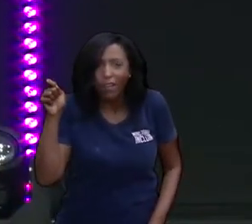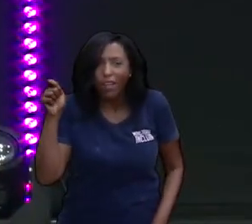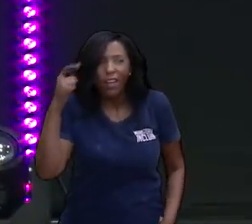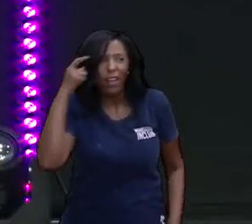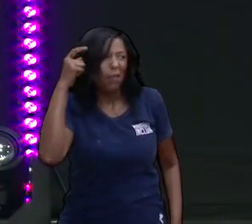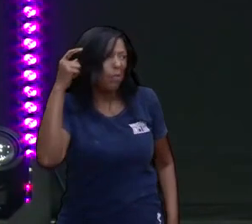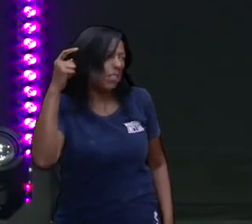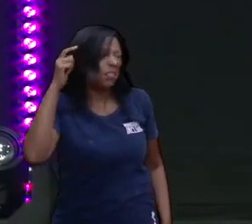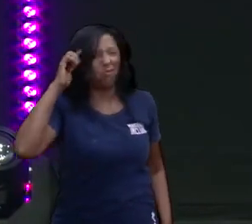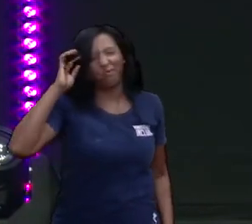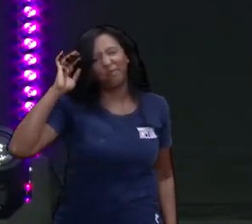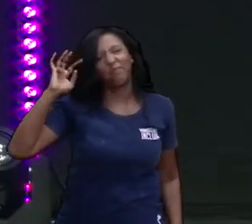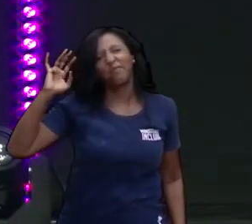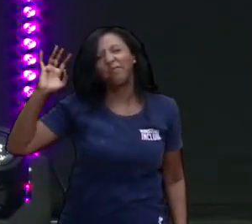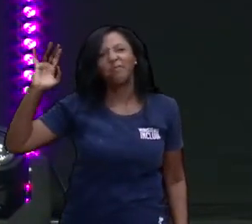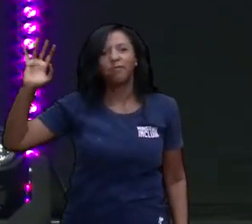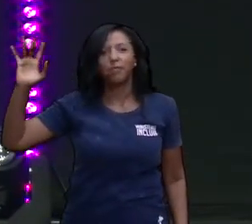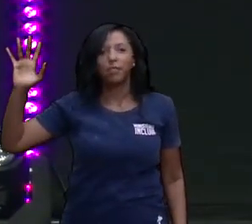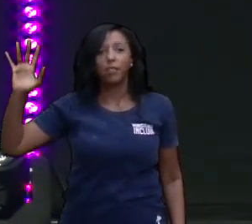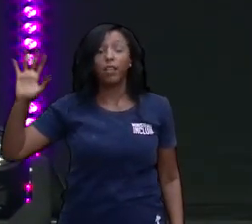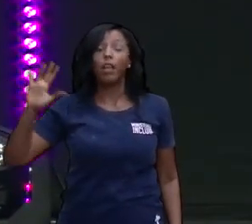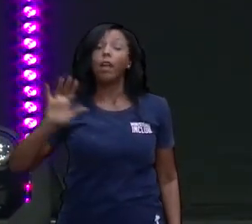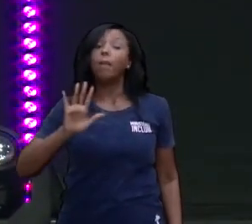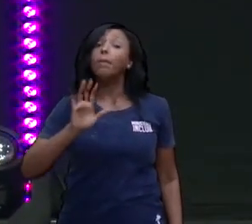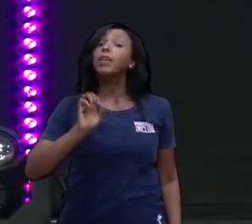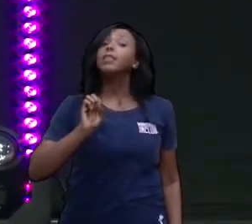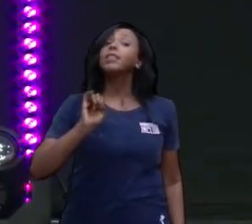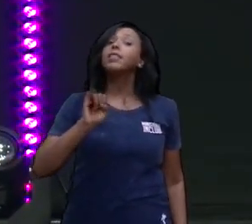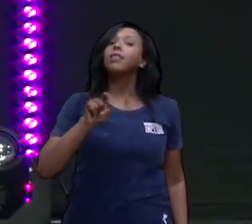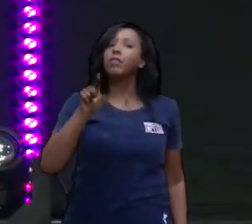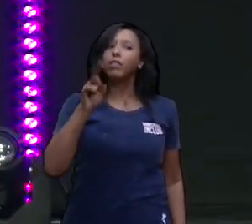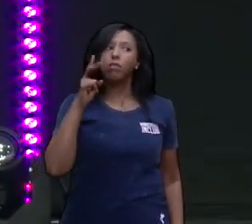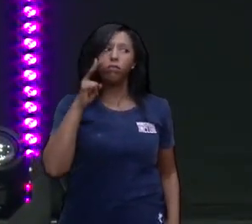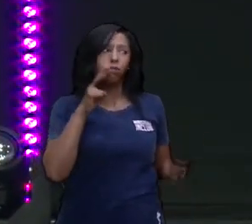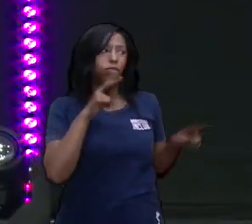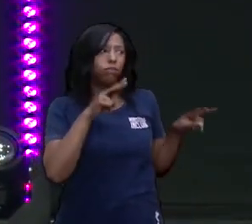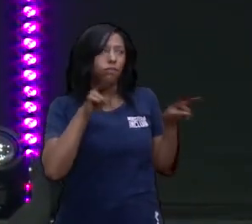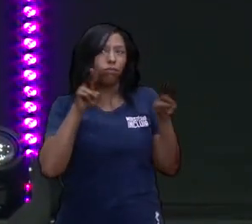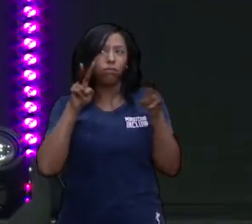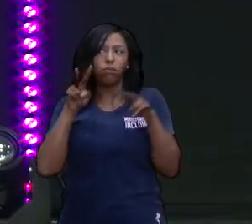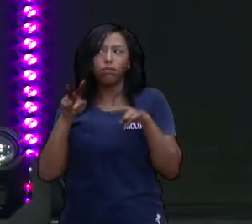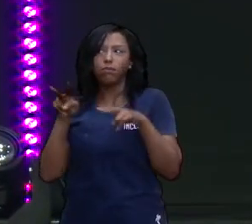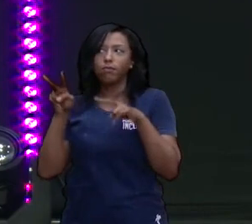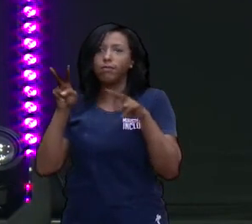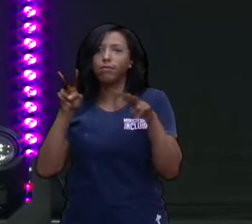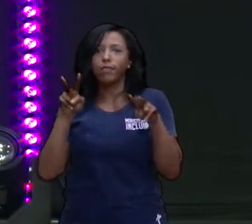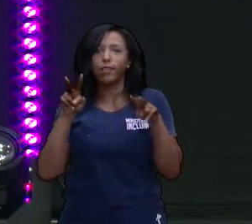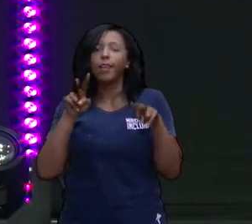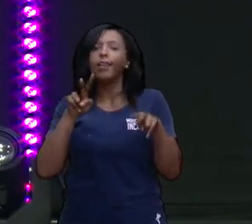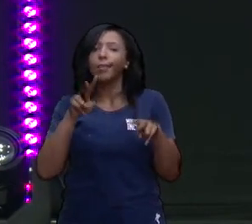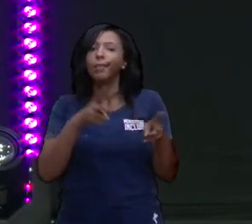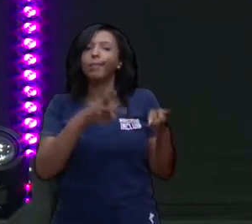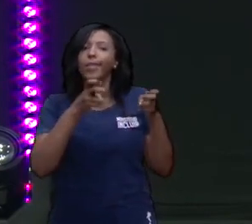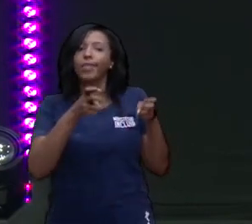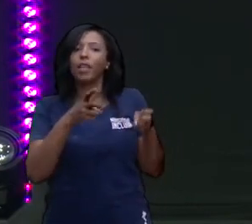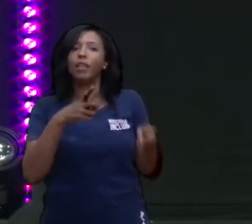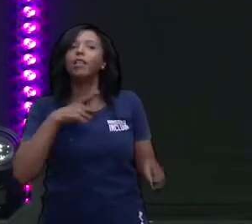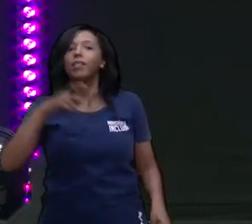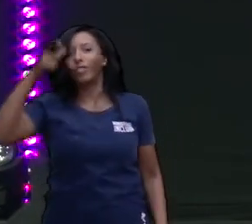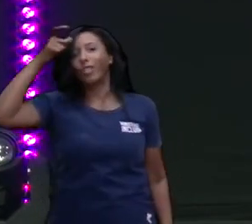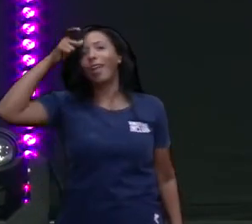mas basta você olhar o seu redor você vai ver o quanto de água tem feito um estrago na vida das pessoas que você ama